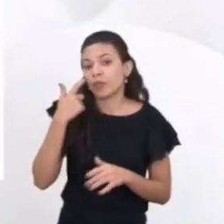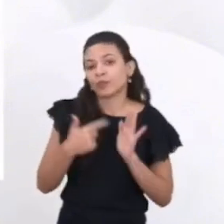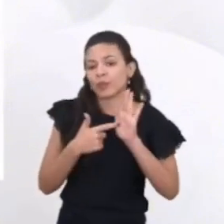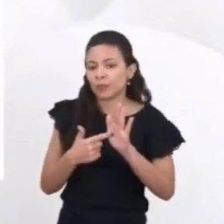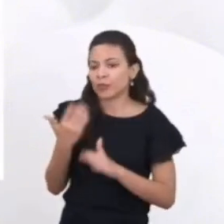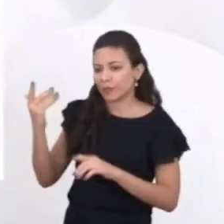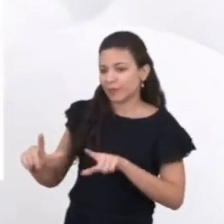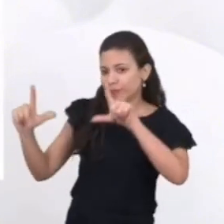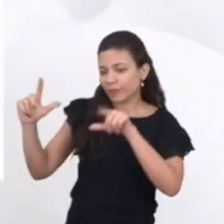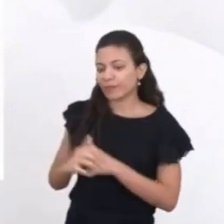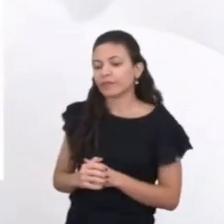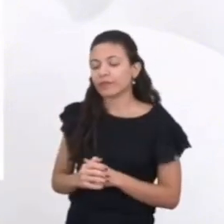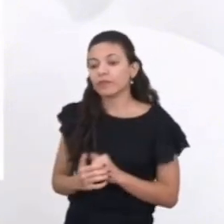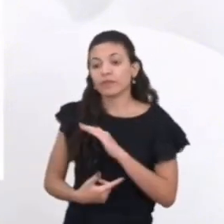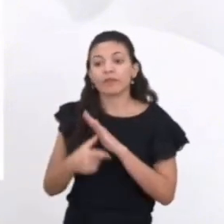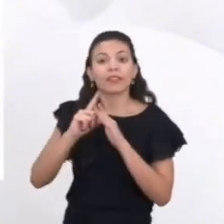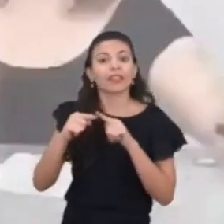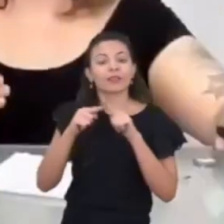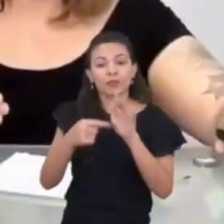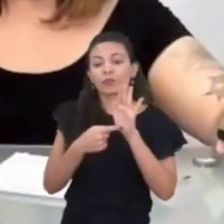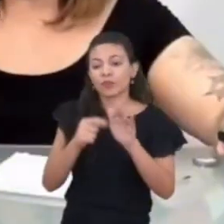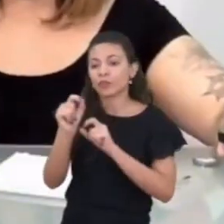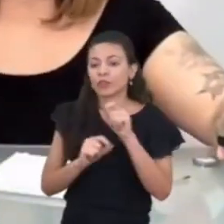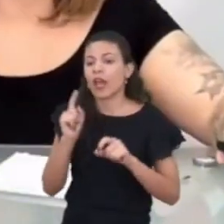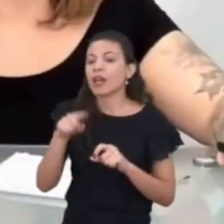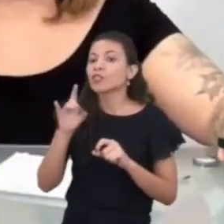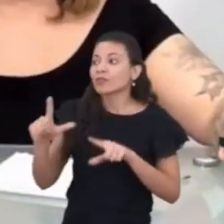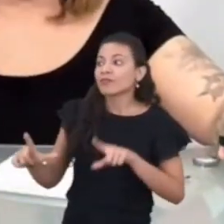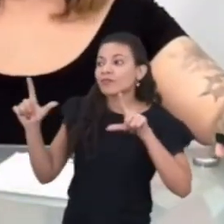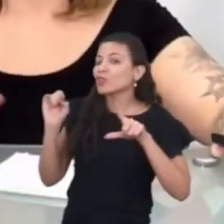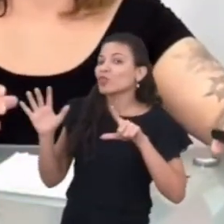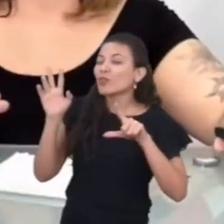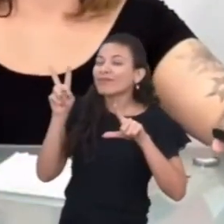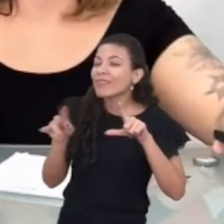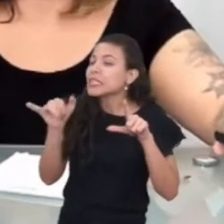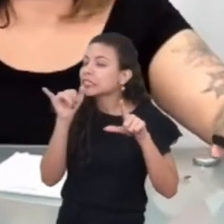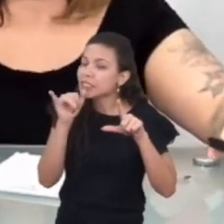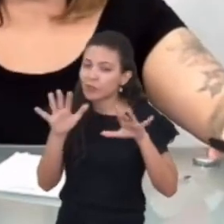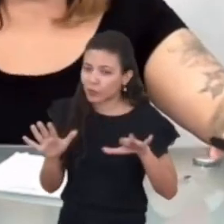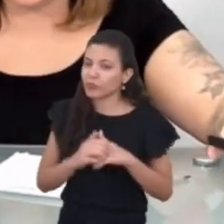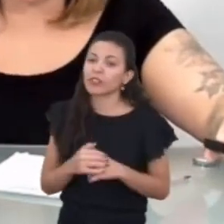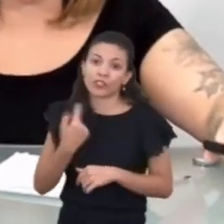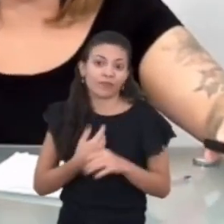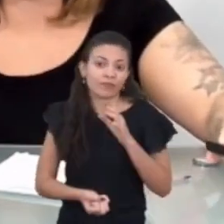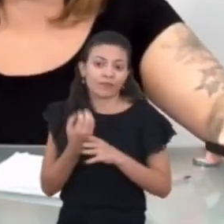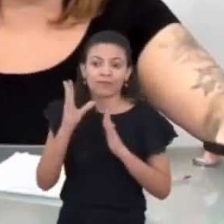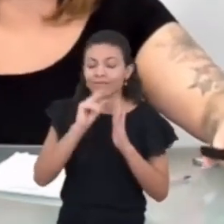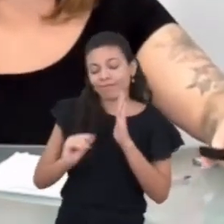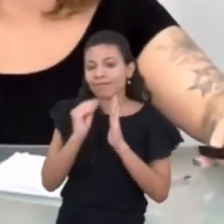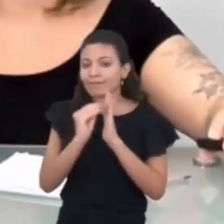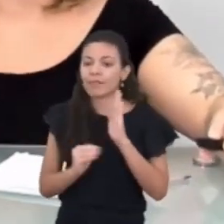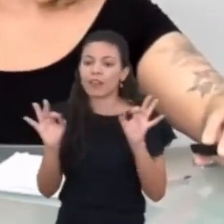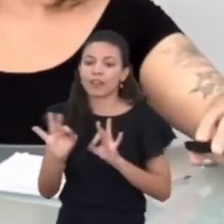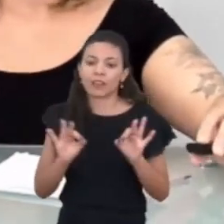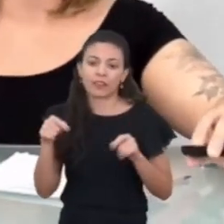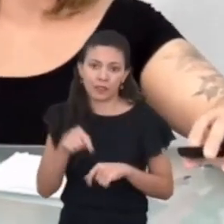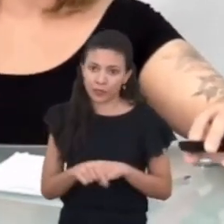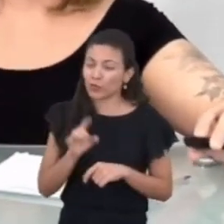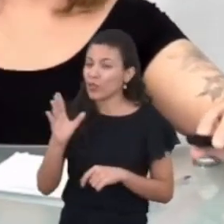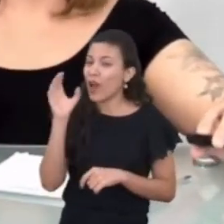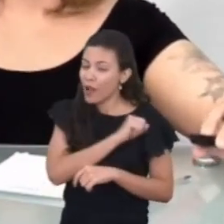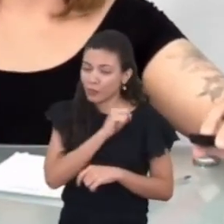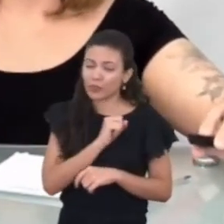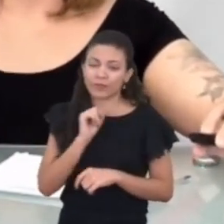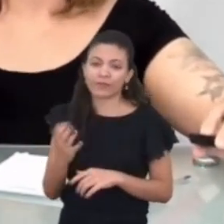tela. Mas antes de mudar, eu vou dizer pra vocês que é uma tela meramente ilustrativa, tá? É um design que a gente faz interno aqui na nossa encomenda pros times que desenvolvem esses